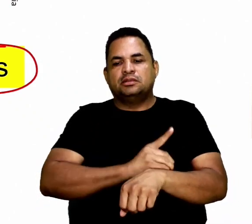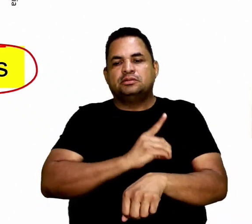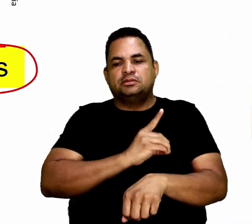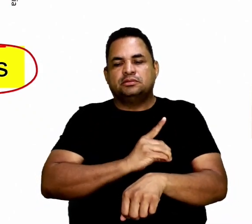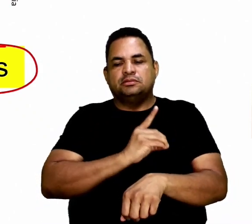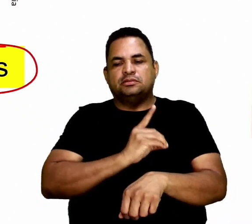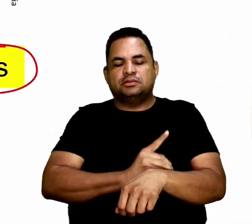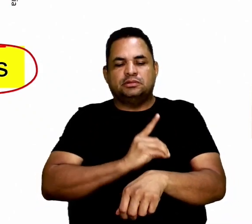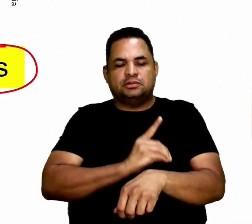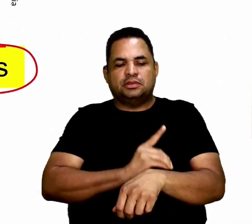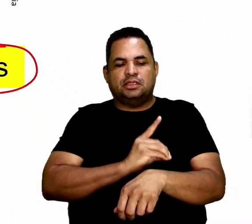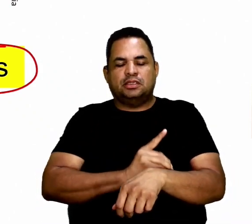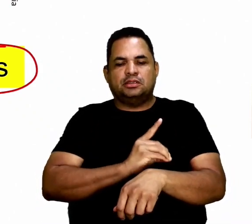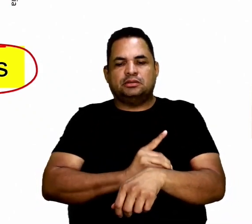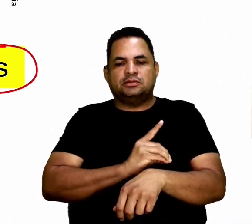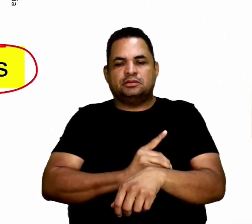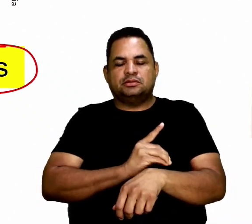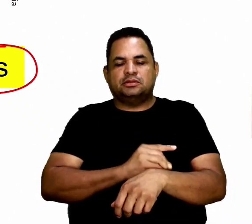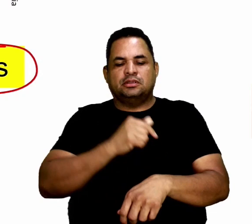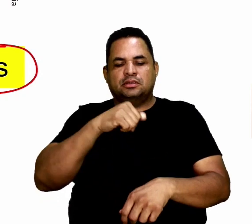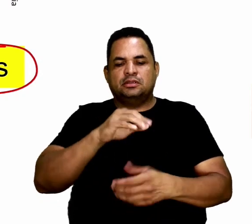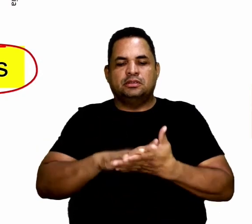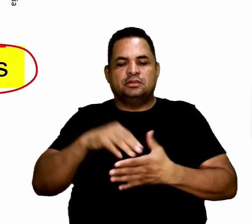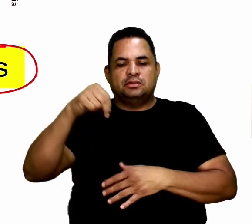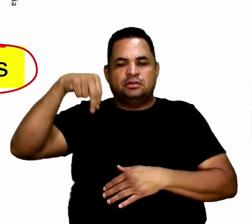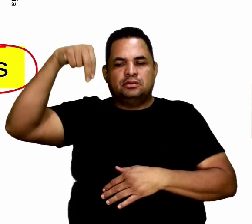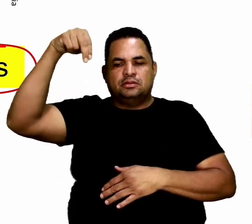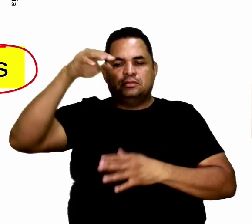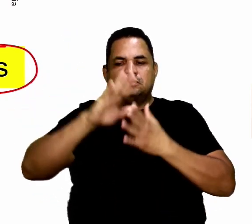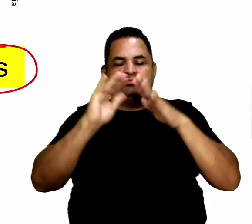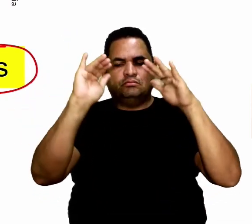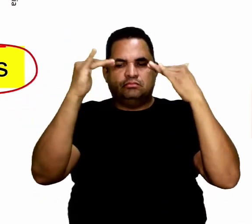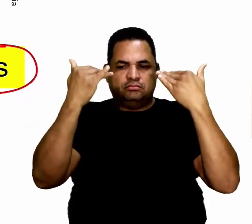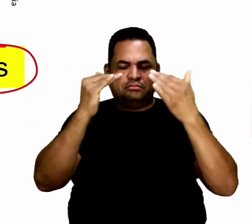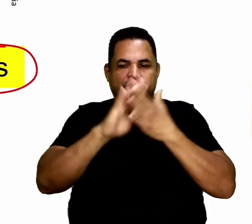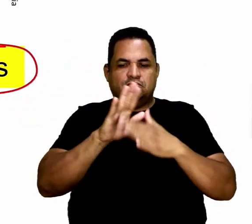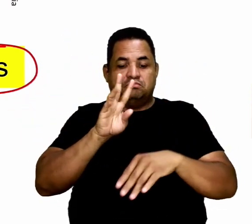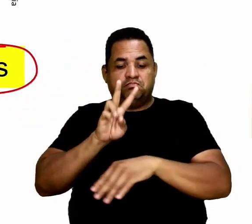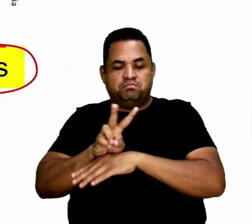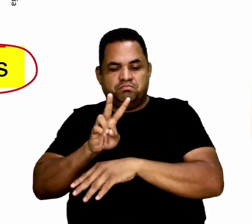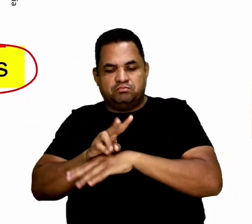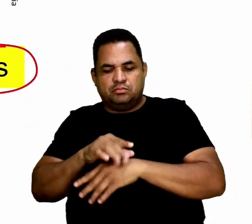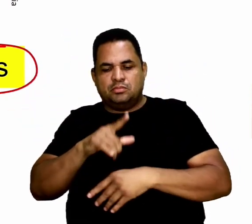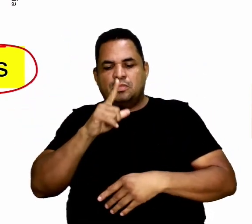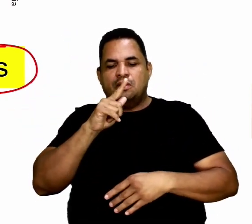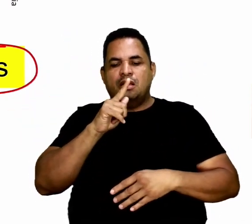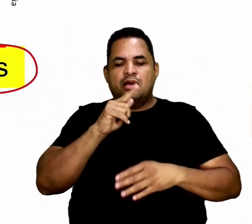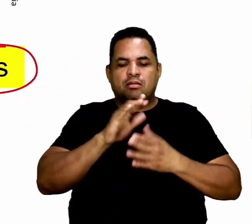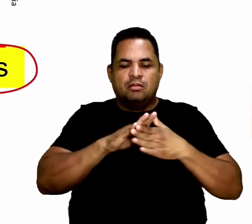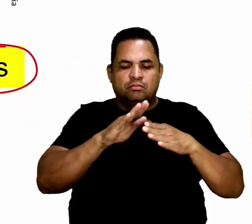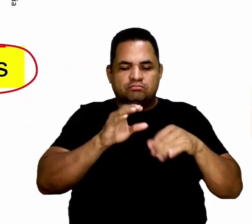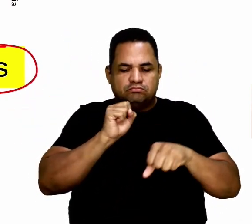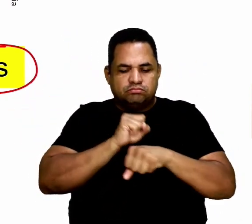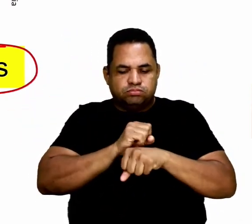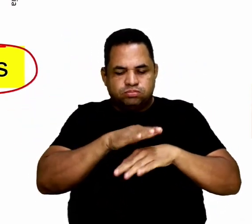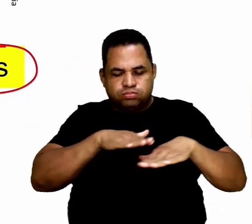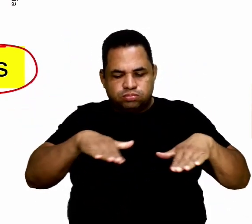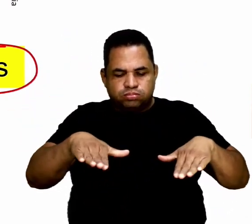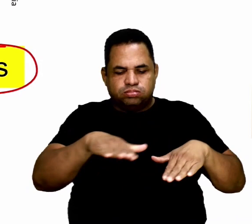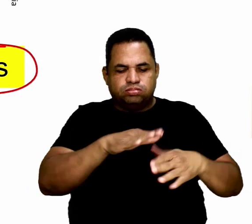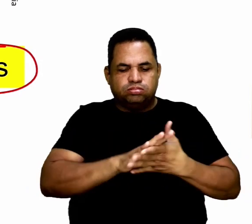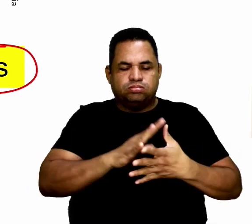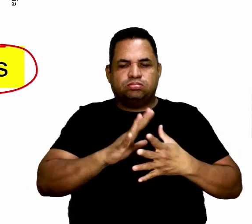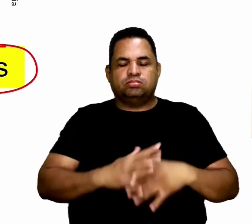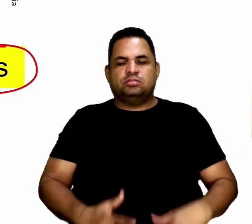dando muita dengue aqui na região norte, então fica ligado aí, cuidado com a água parada, limpe o seu quintal, cada um fazendo sua parte, vai dar